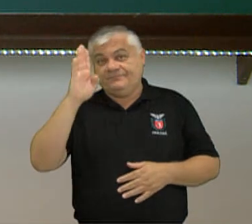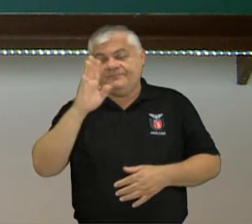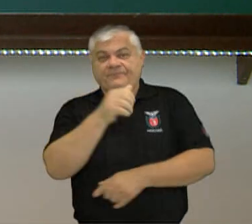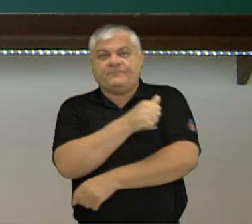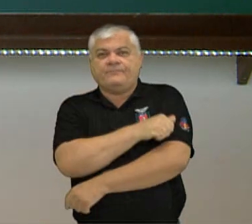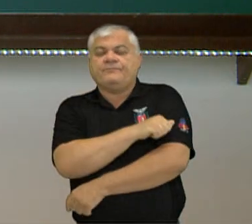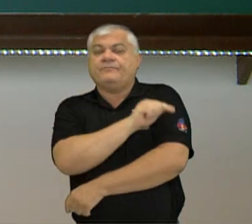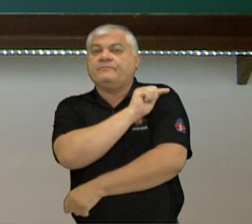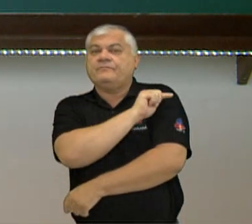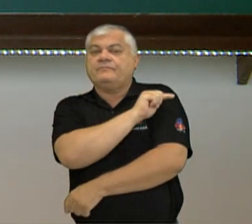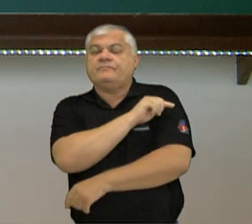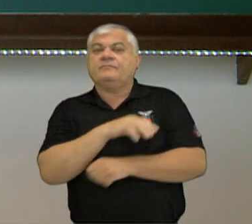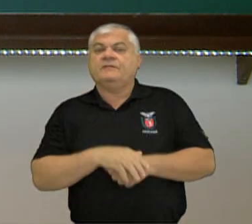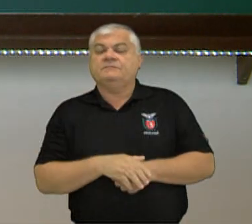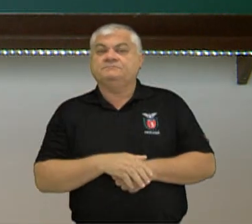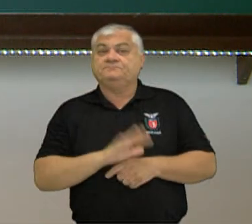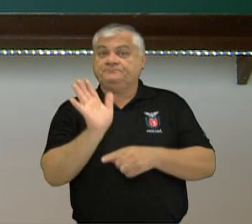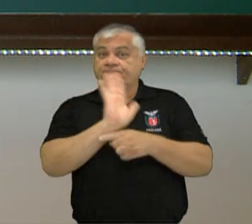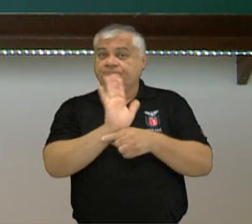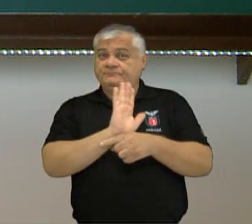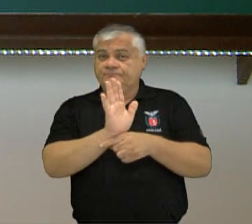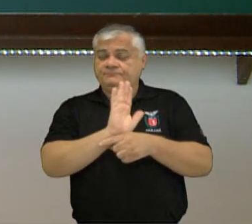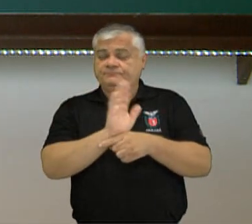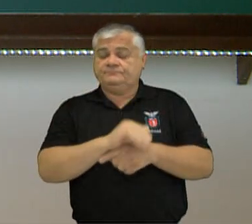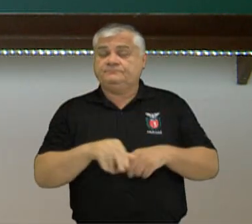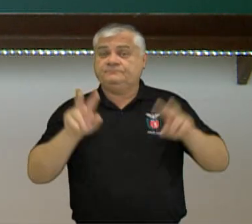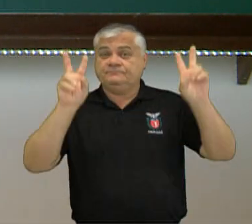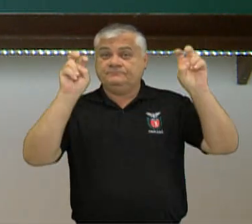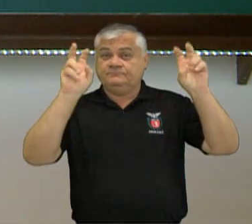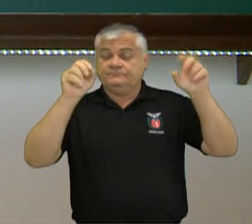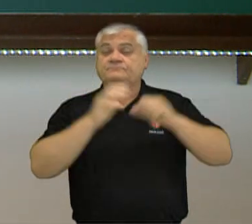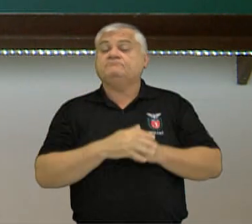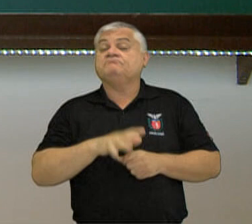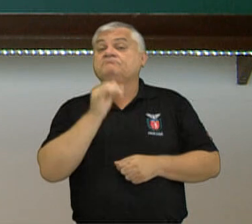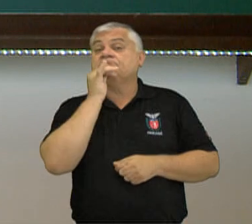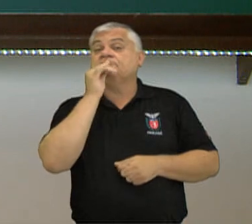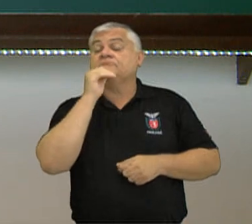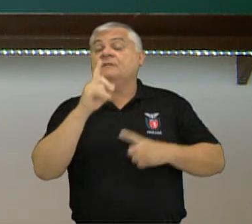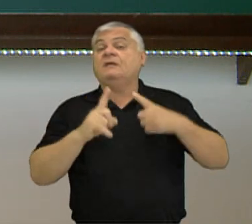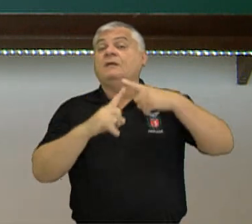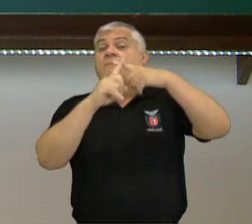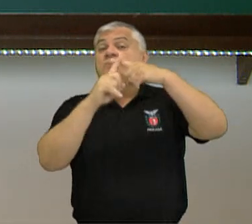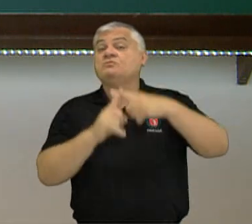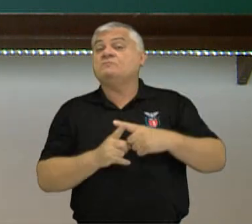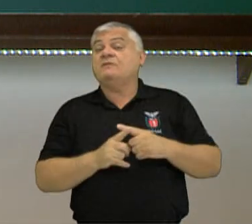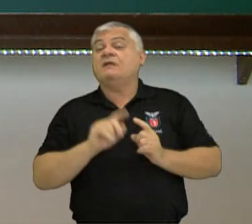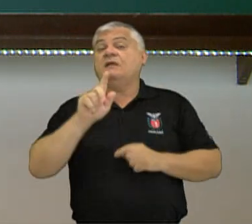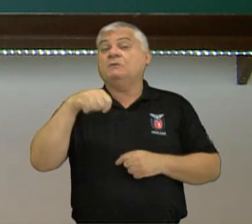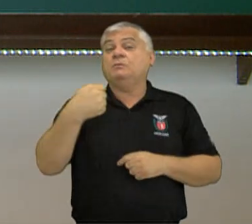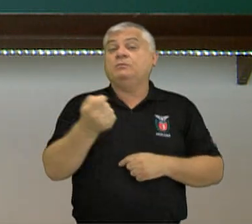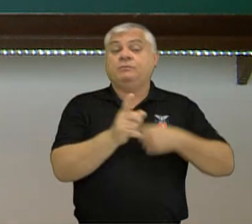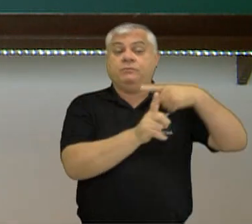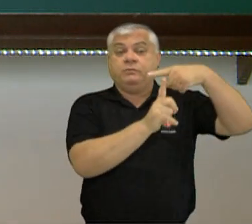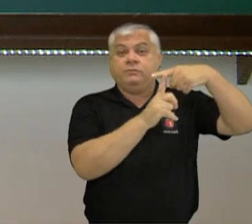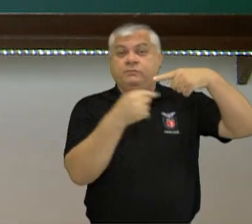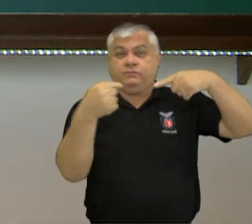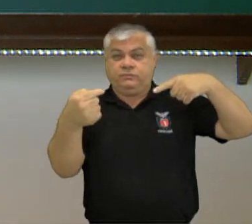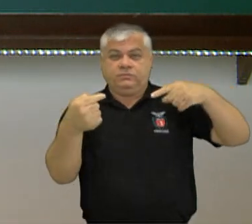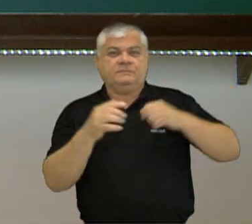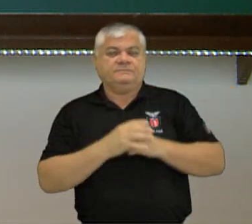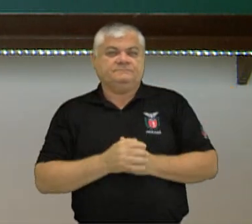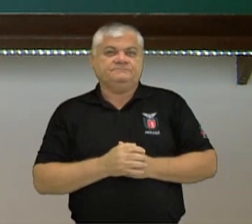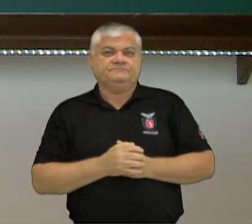estudante do 7º ano! Nesse vídeo, nós vamos falar sobre as propriedades da multiplicação de números inteiros. Vamos